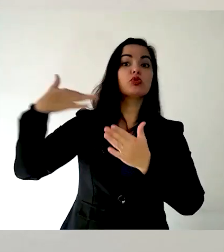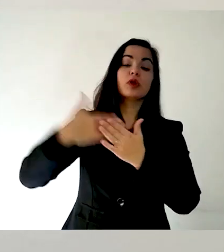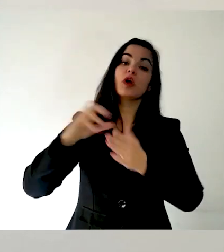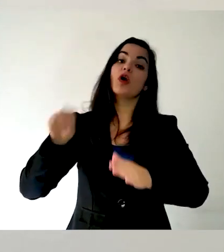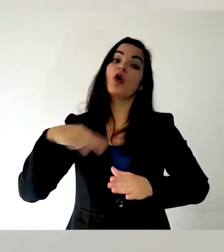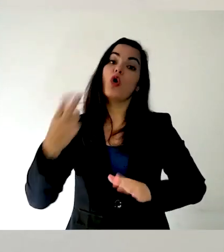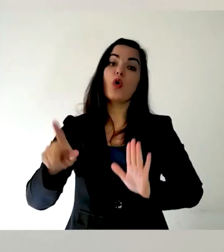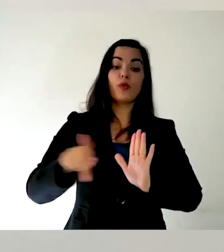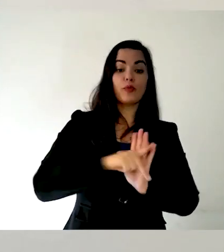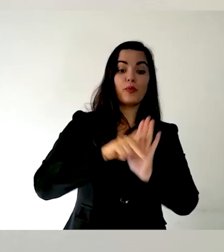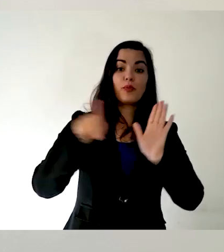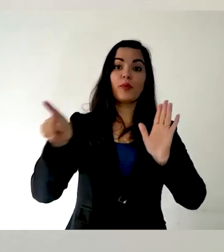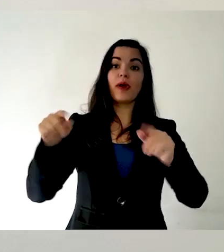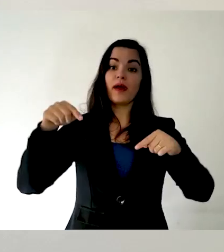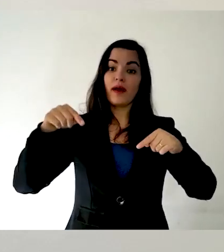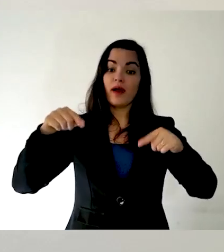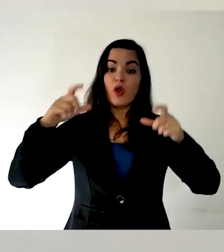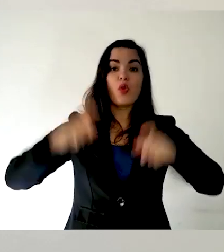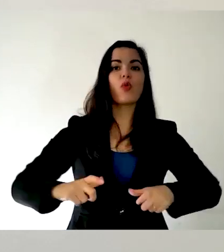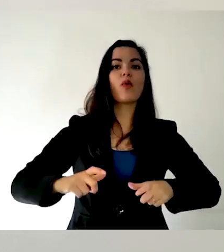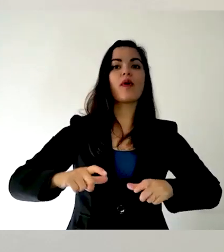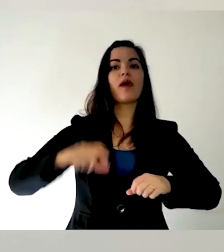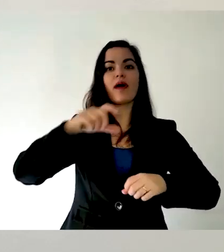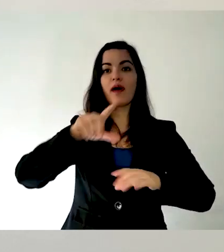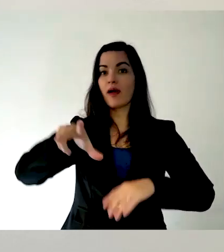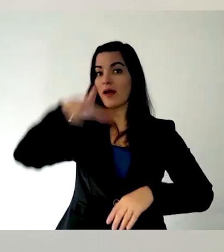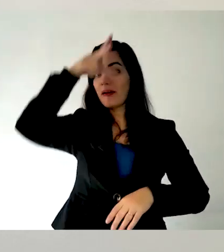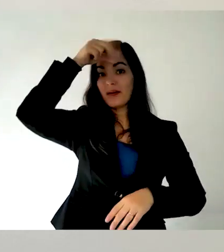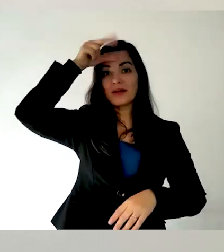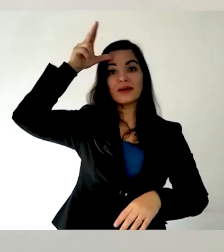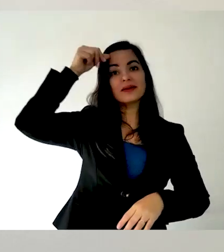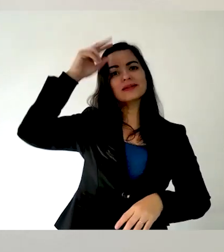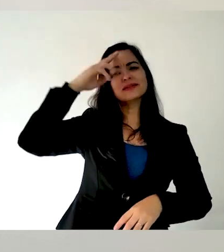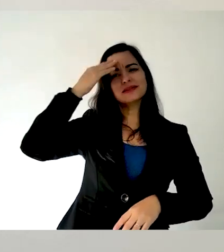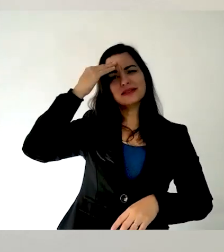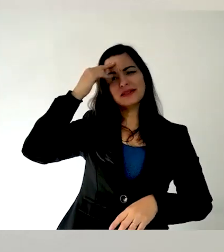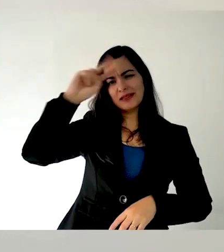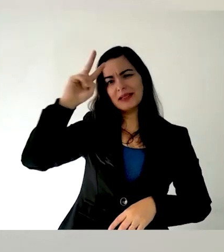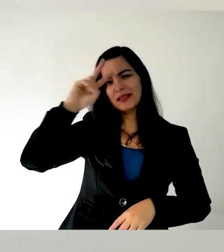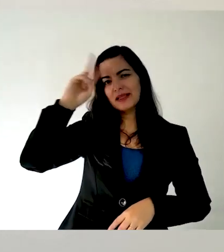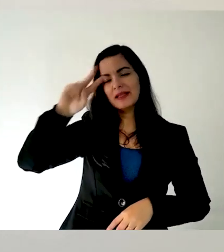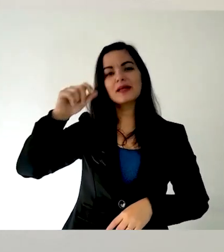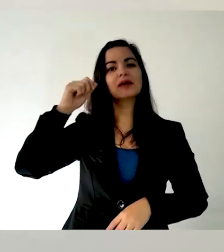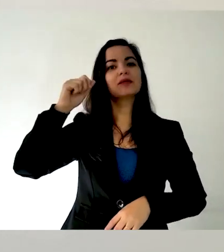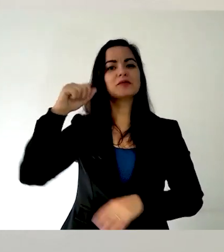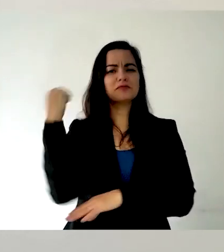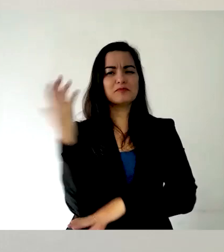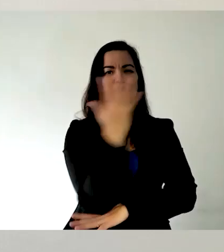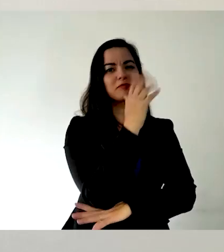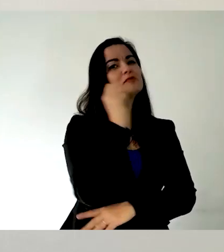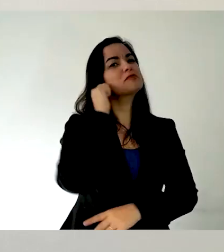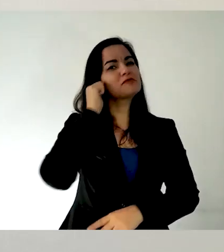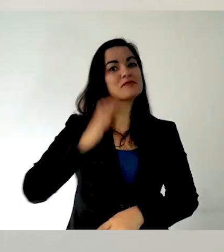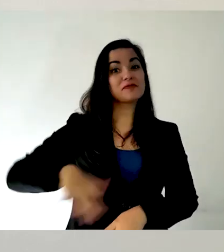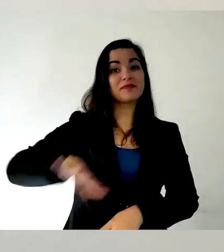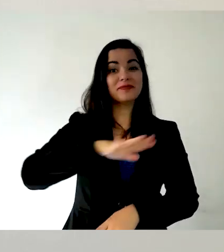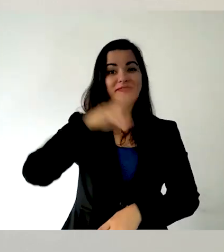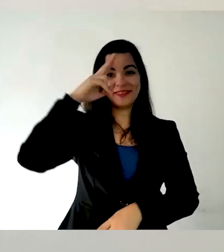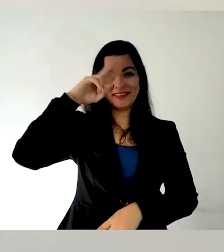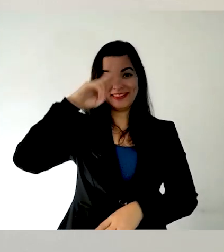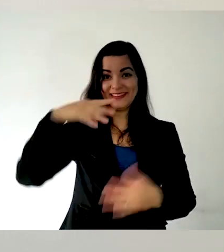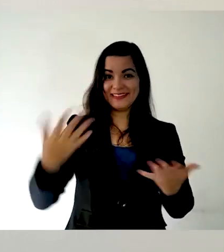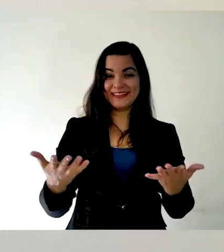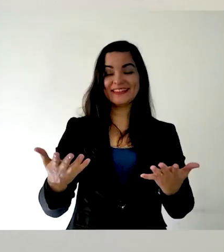patrimônio público municipal, como é o caso do Bosque Maia. Vocês se lembram disso? Para falar